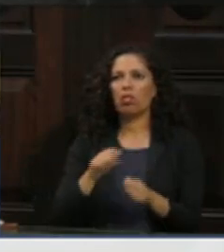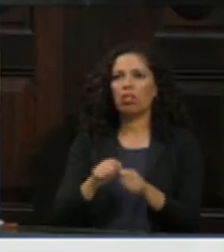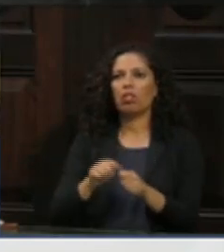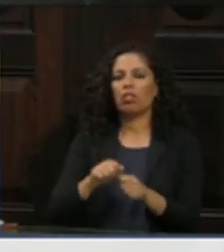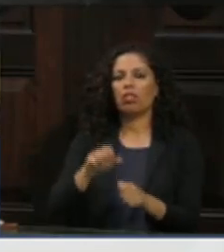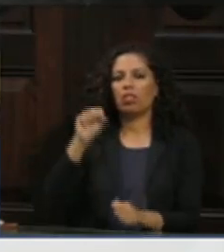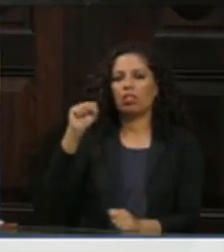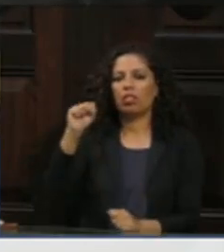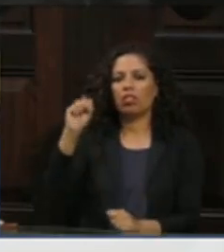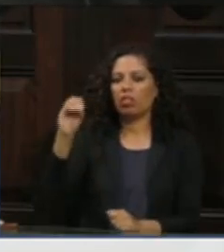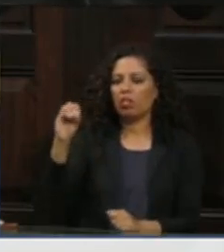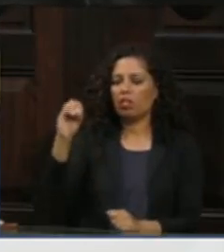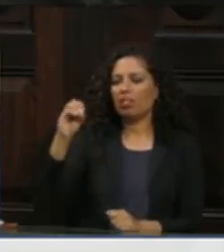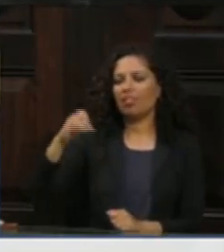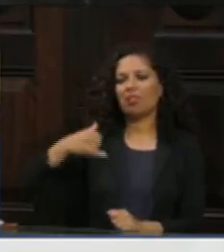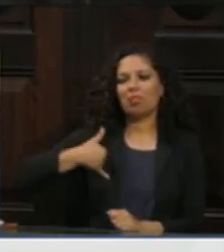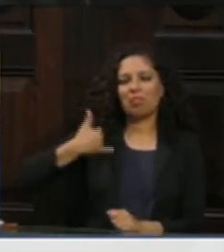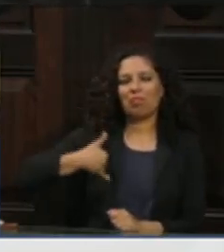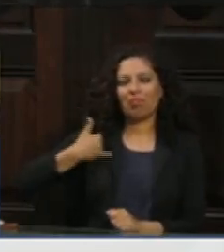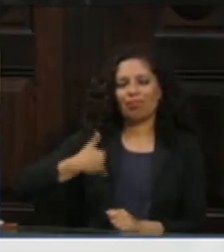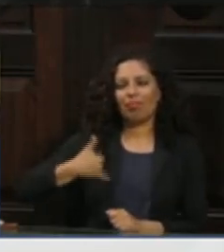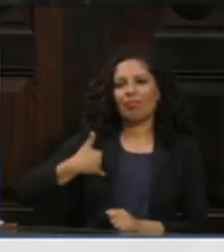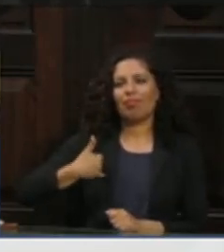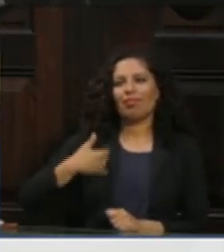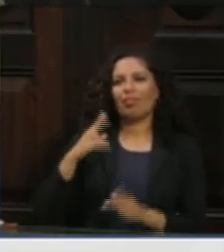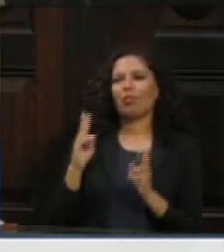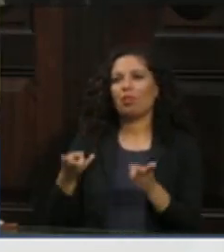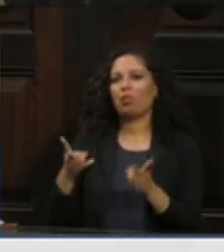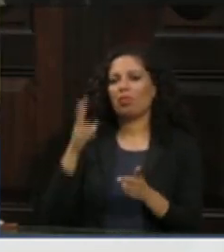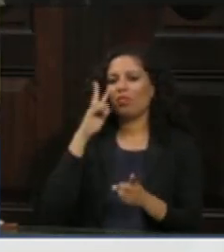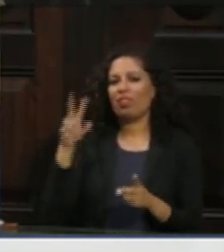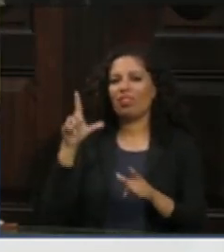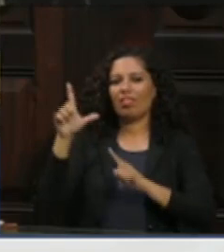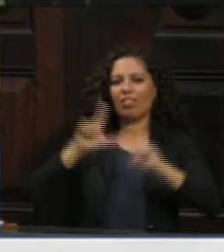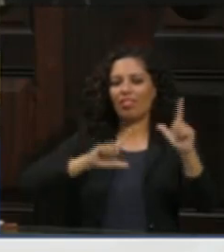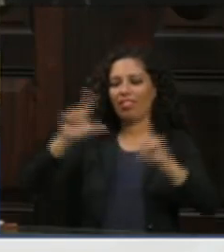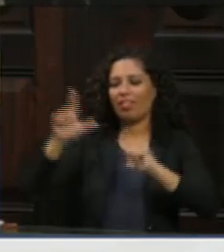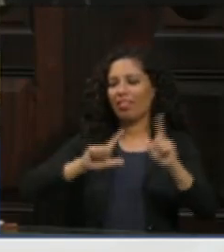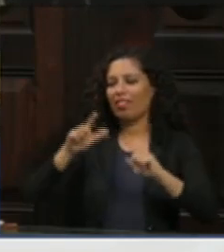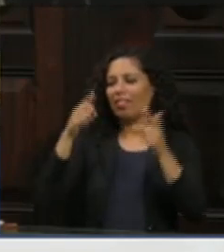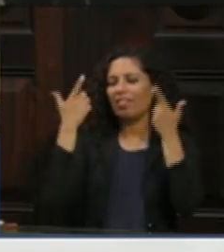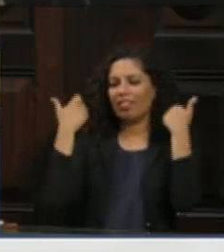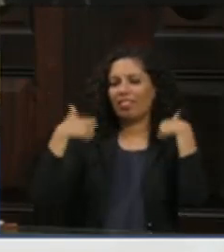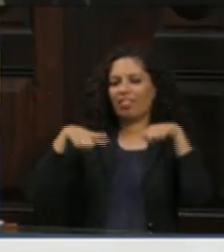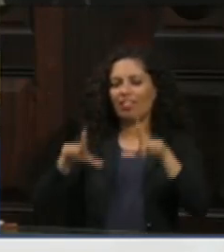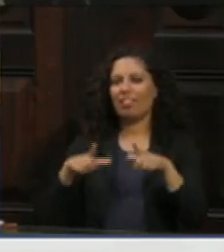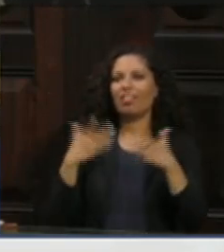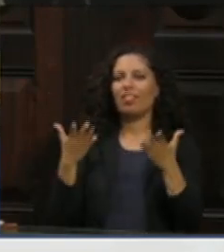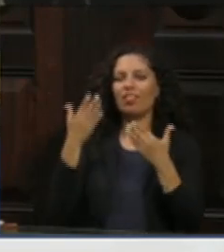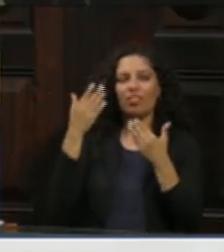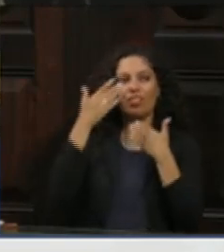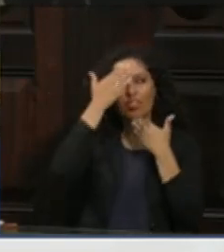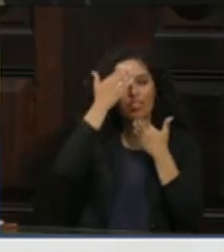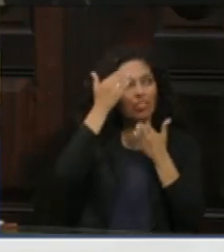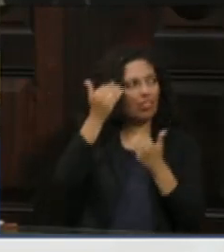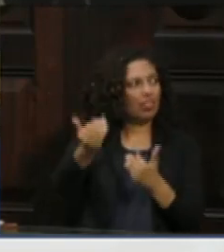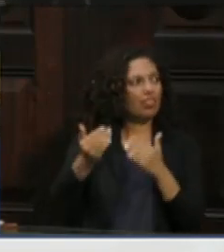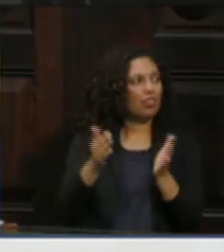ainda comemorar pela frente, entendeu? Porque ele merece, nós necessitamos e este